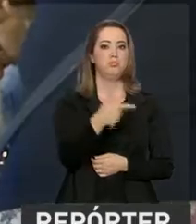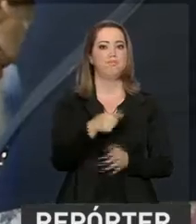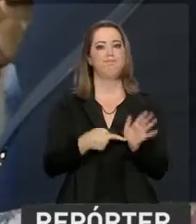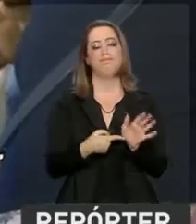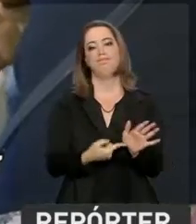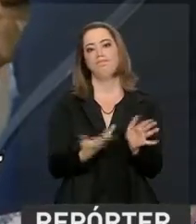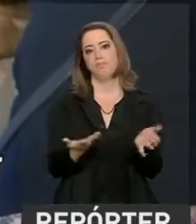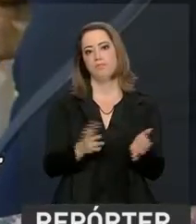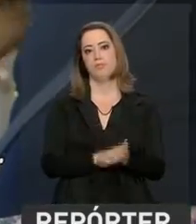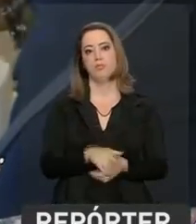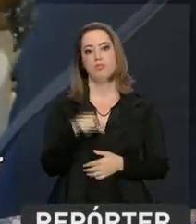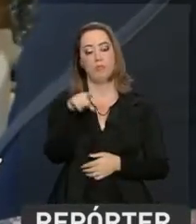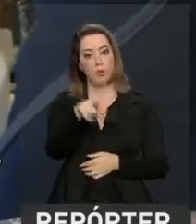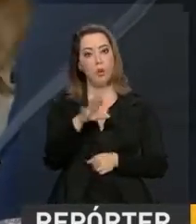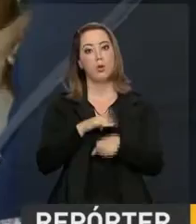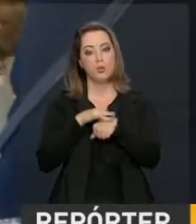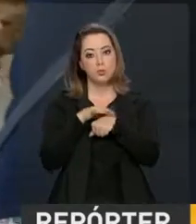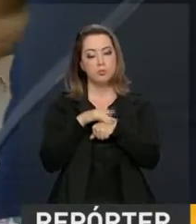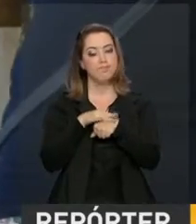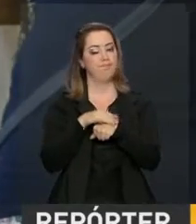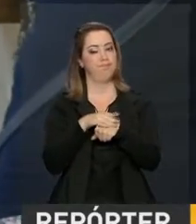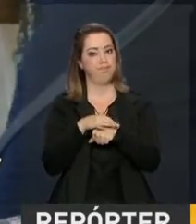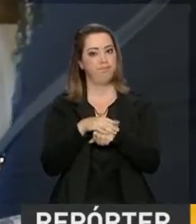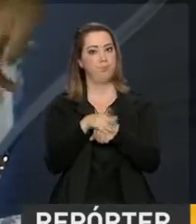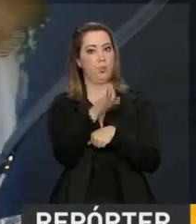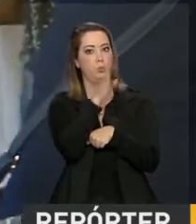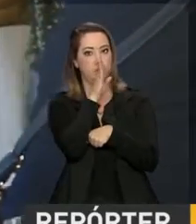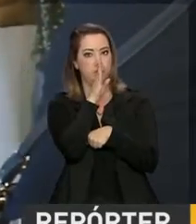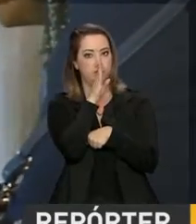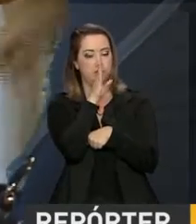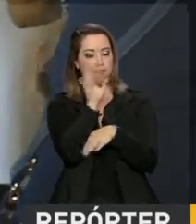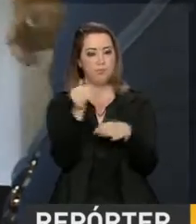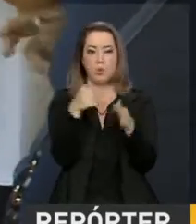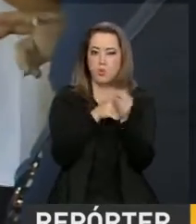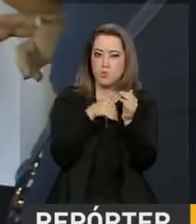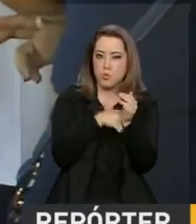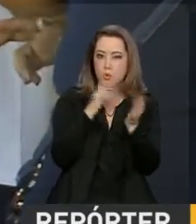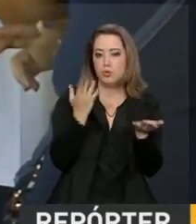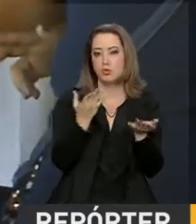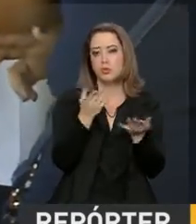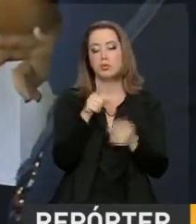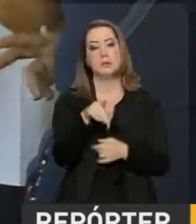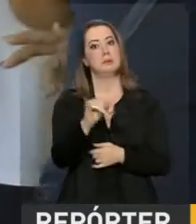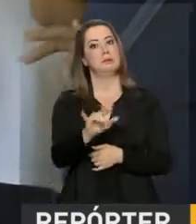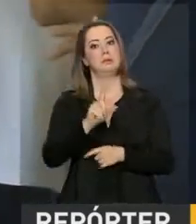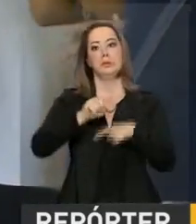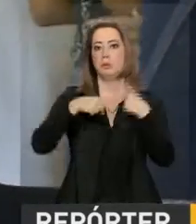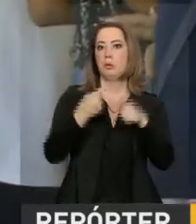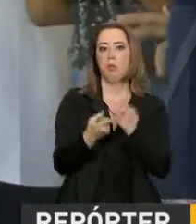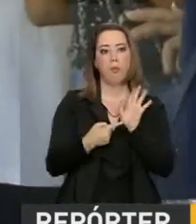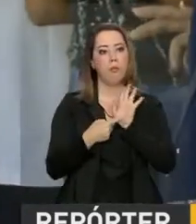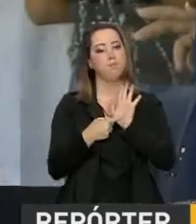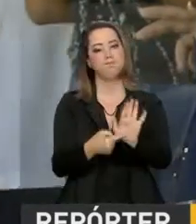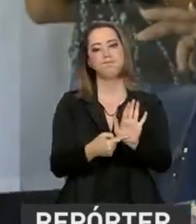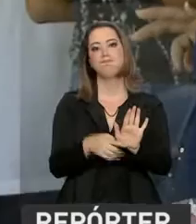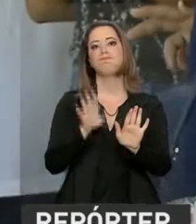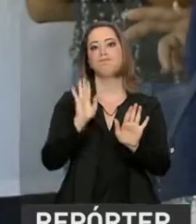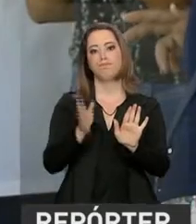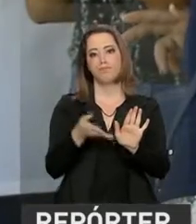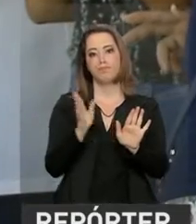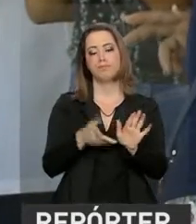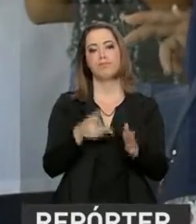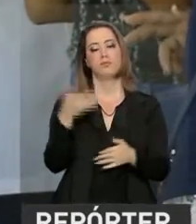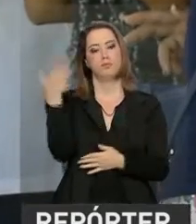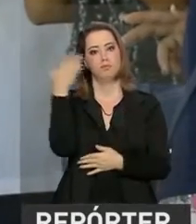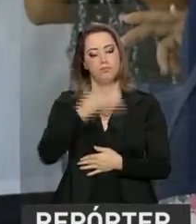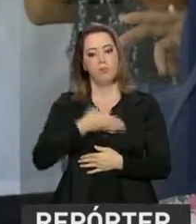Elas são doenças silenciosas, é uma epidemia silenciosa, então você não vai esperar os sintomas para fazer o teste. Então se você é